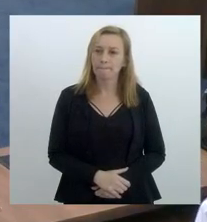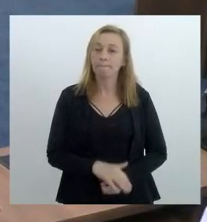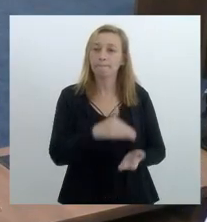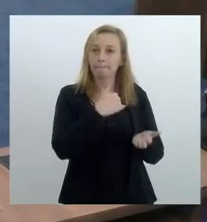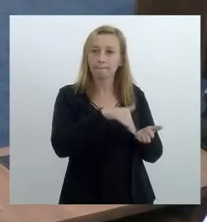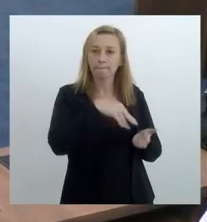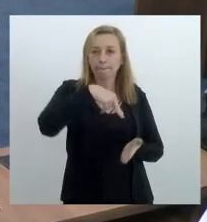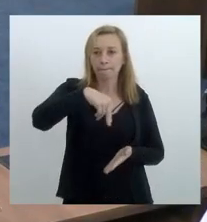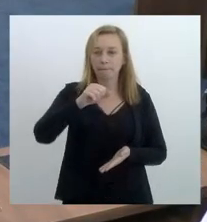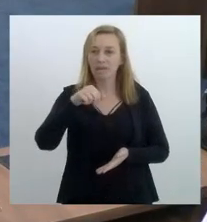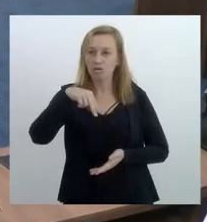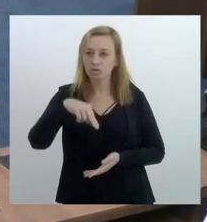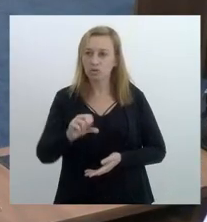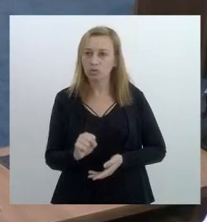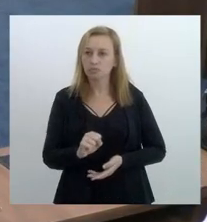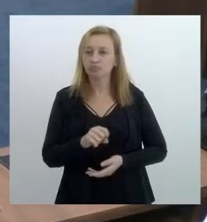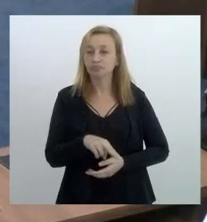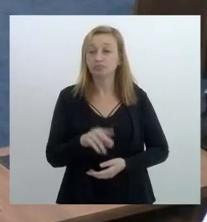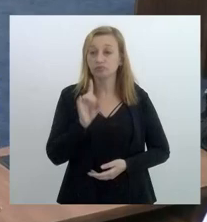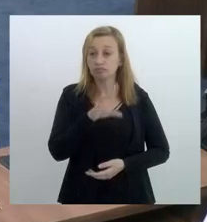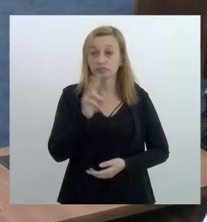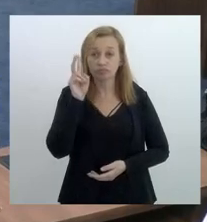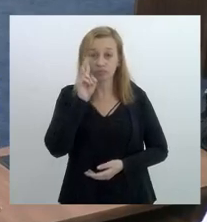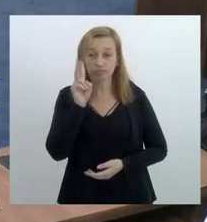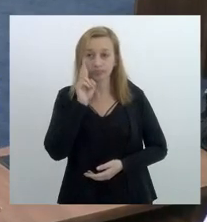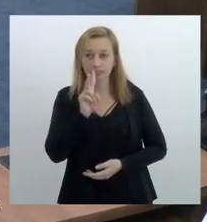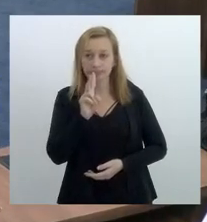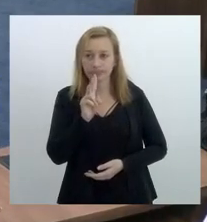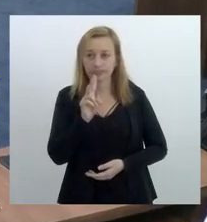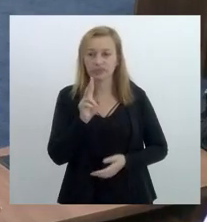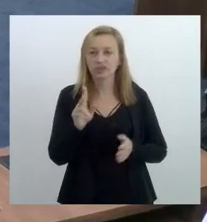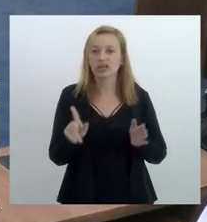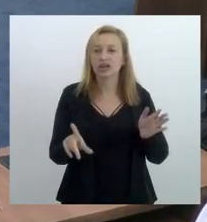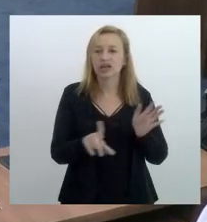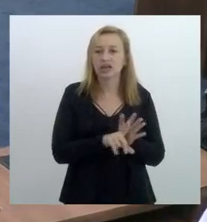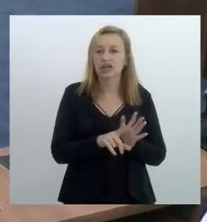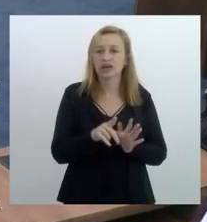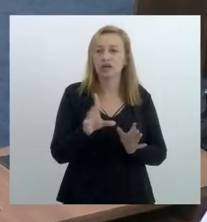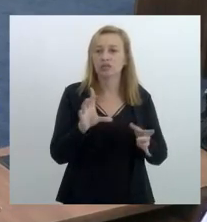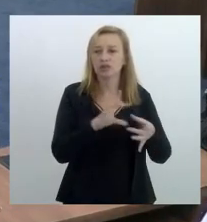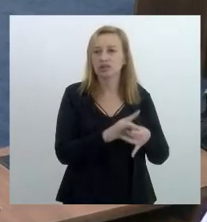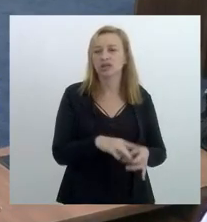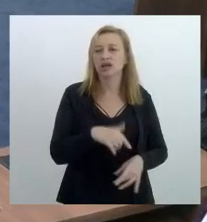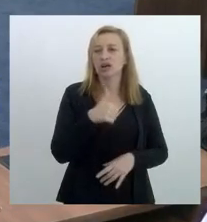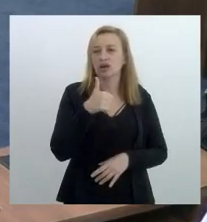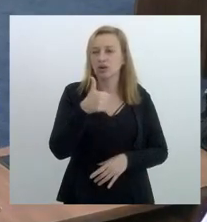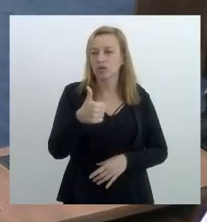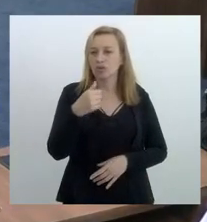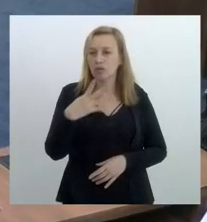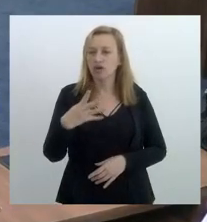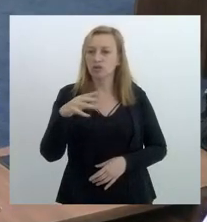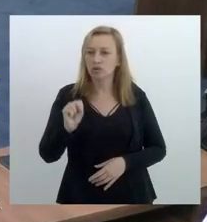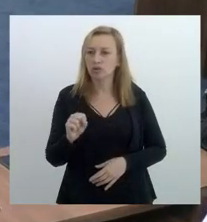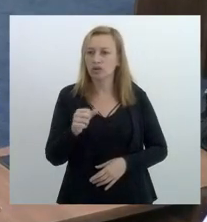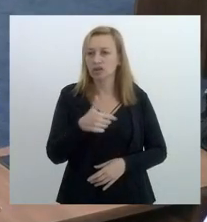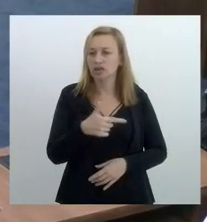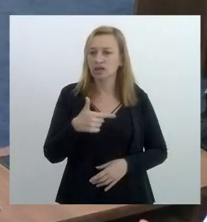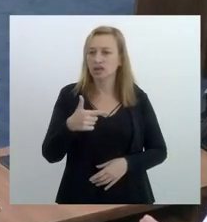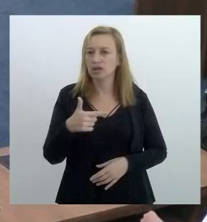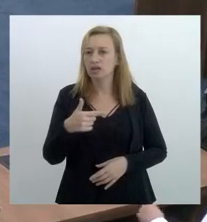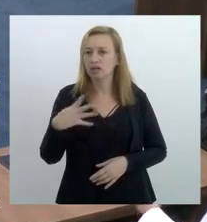Secretário Nelson, deputada. Só lembrar, lei complementar 148 de 14, concurso público, benefícios